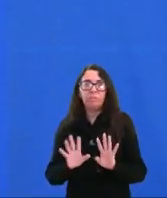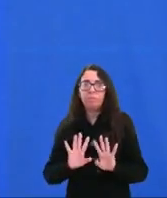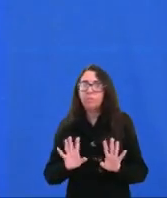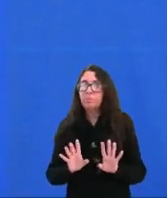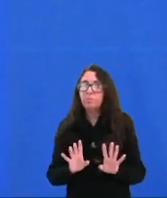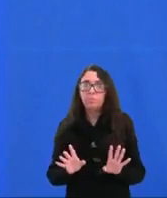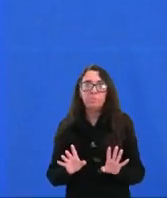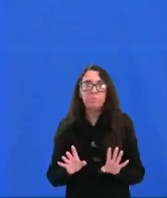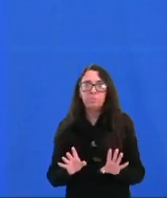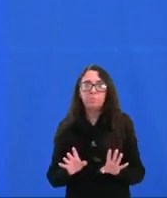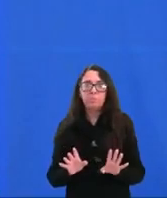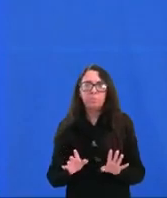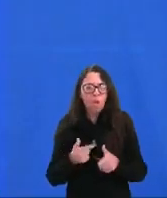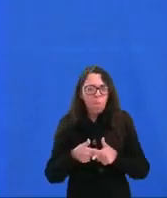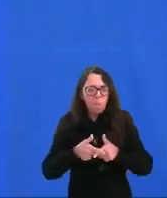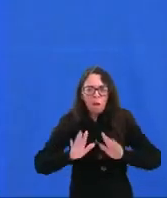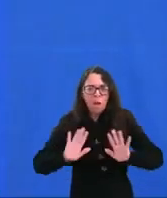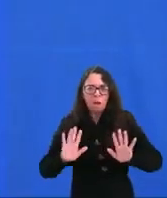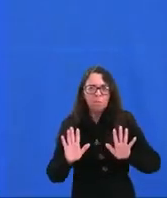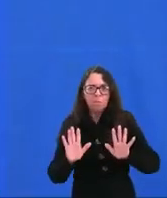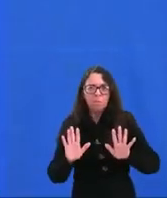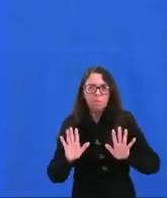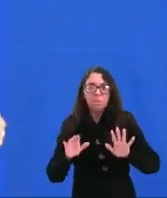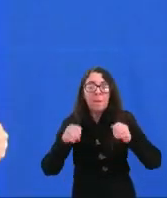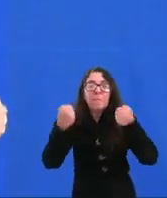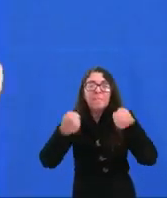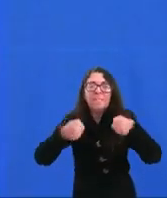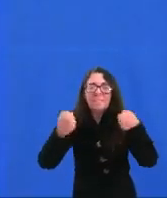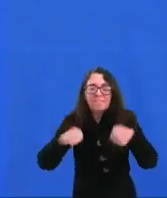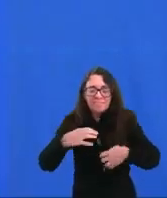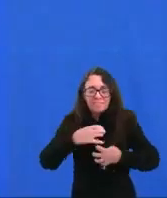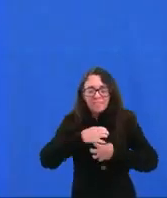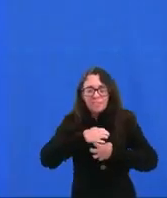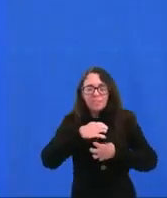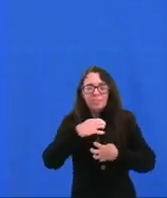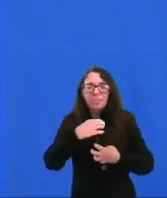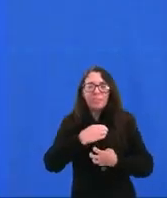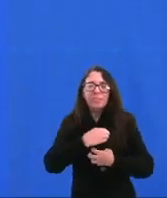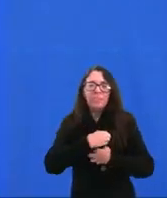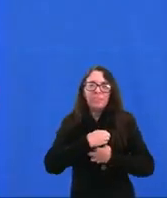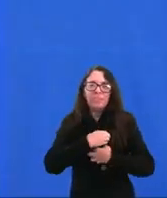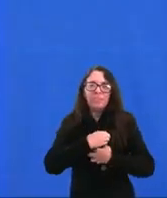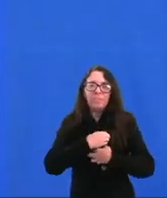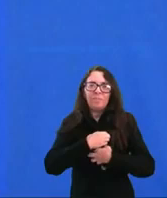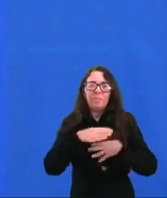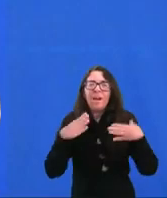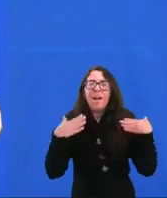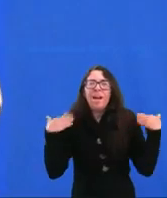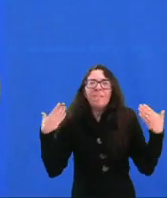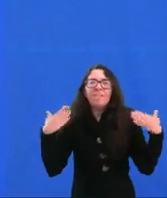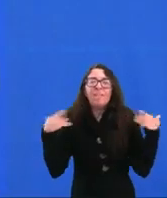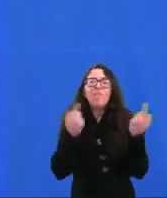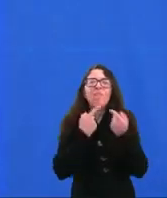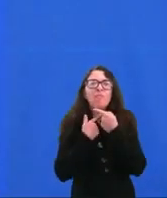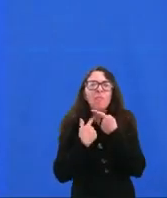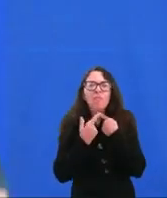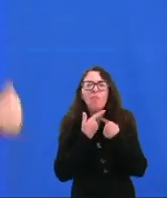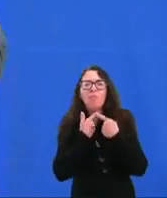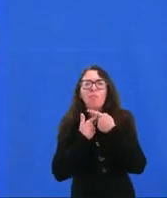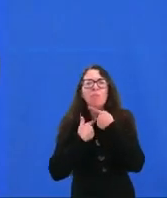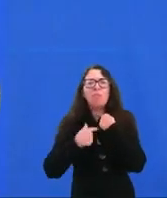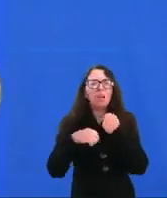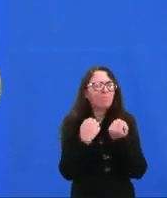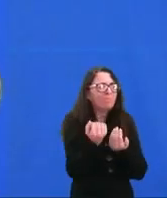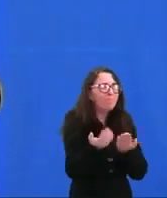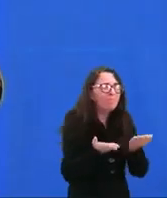sem esperar nada em troca. Ou seja, não ser servido pelo próximo, mas servir. Servir o